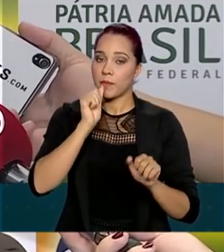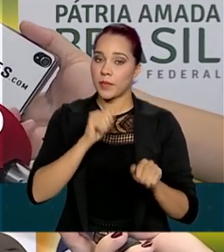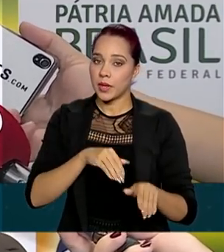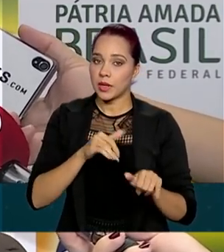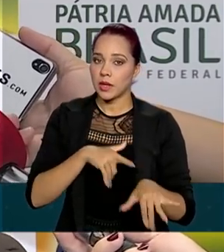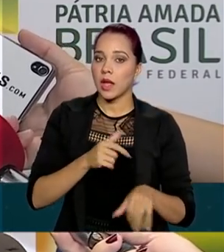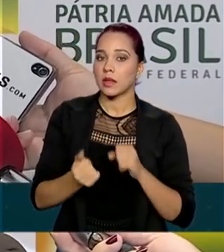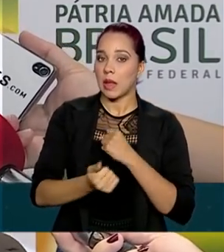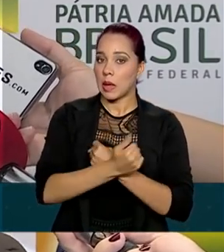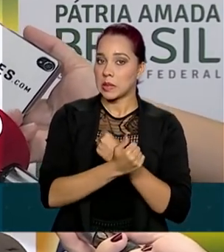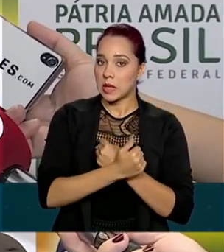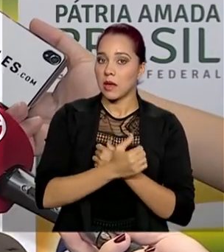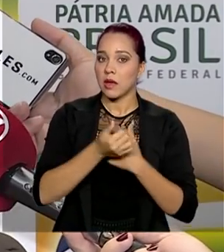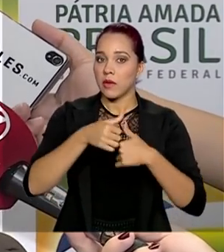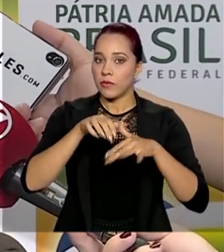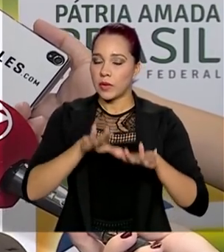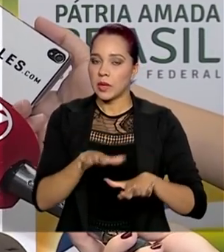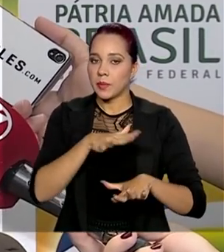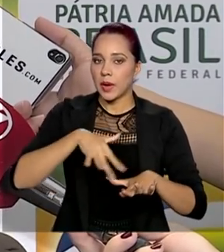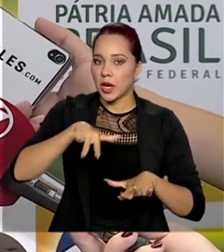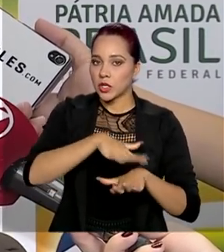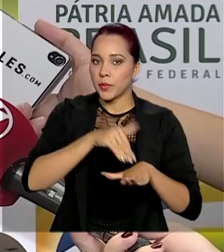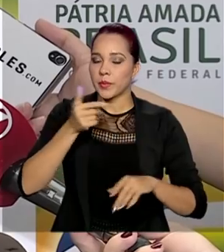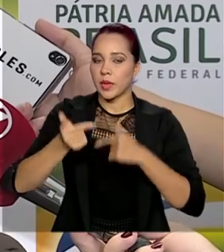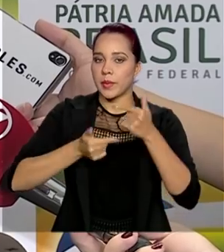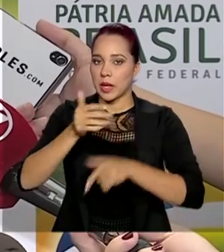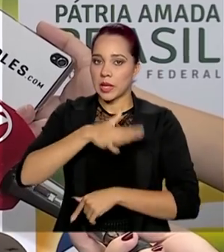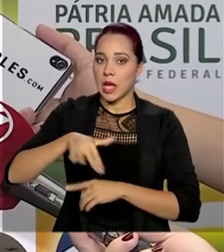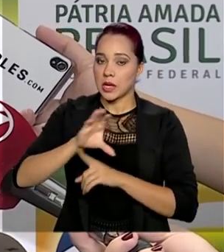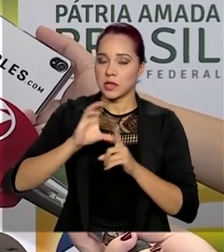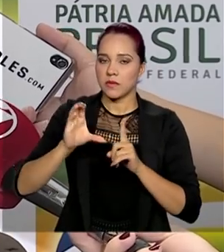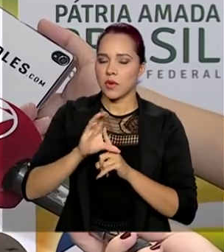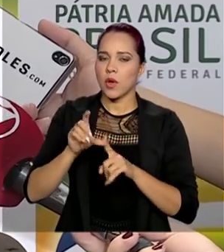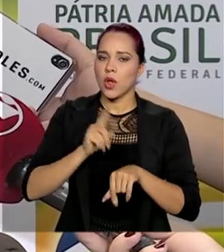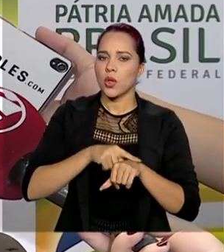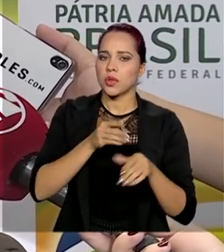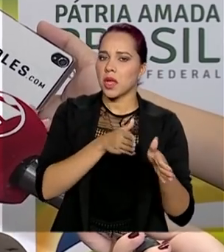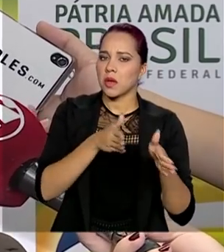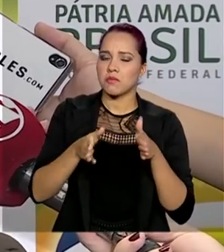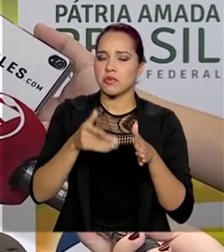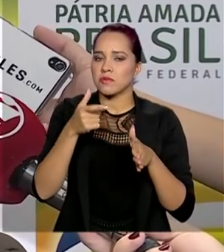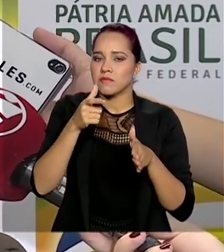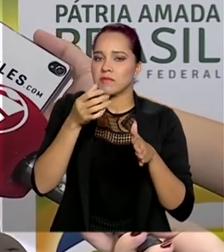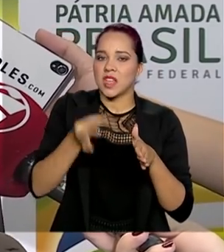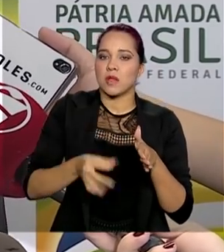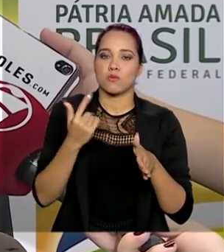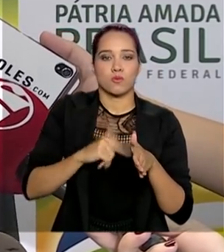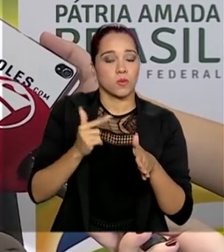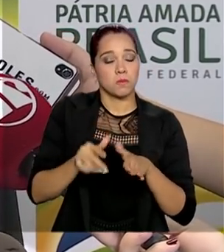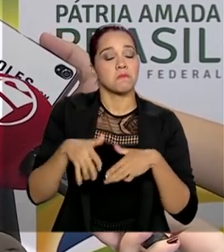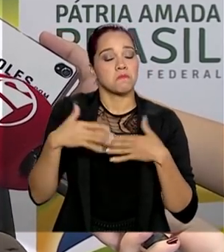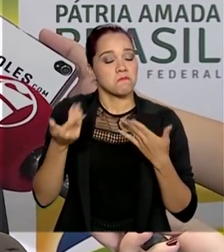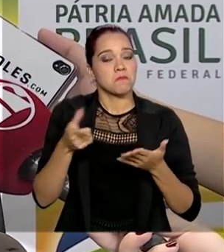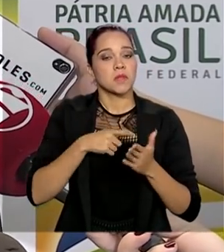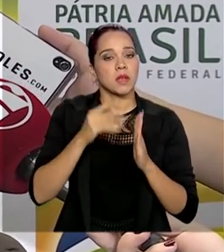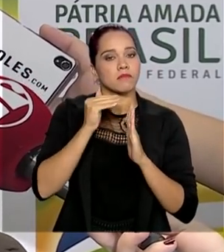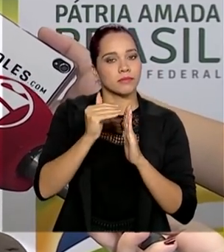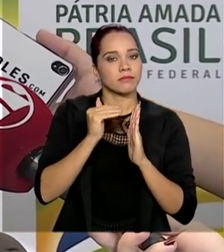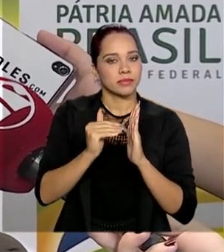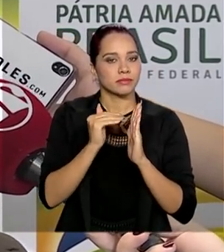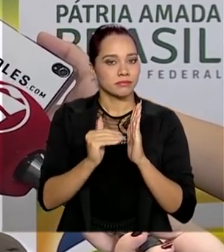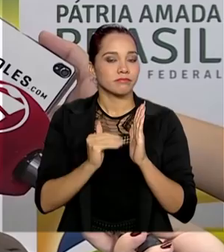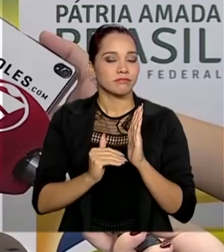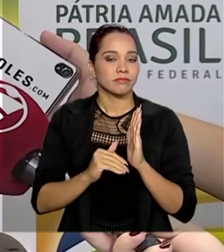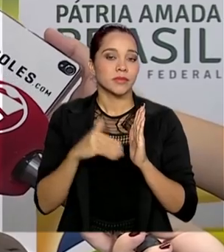sejam convocados para atividades civis né por um prazo determinado então tem uma série de de quesitos não é